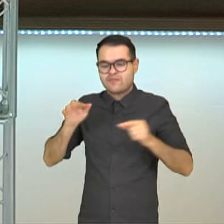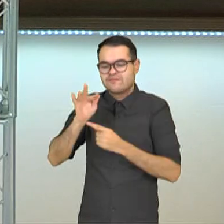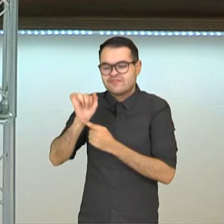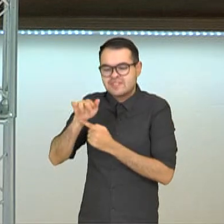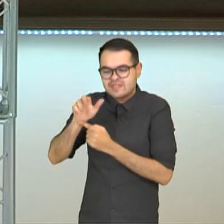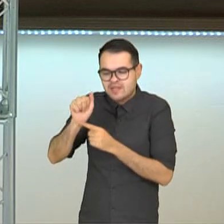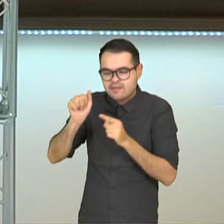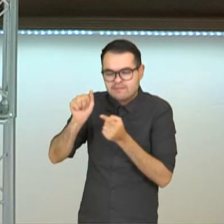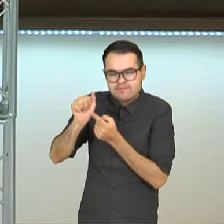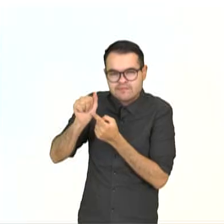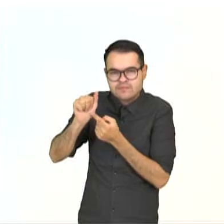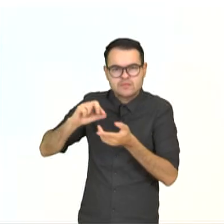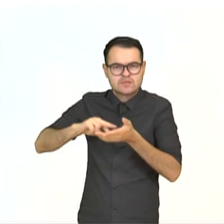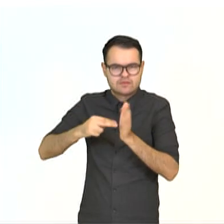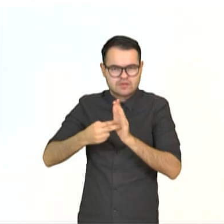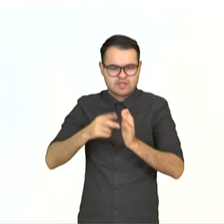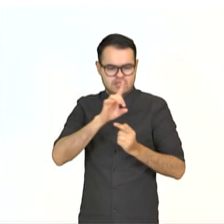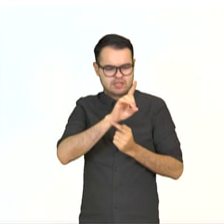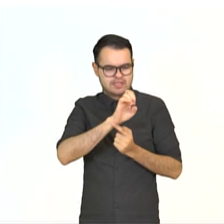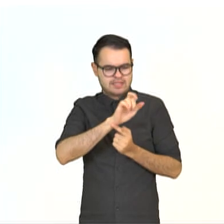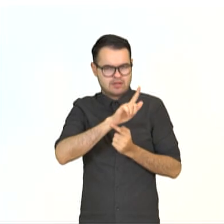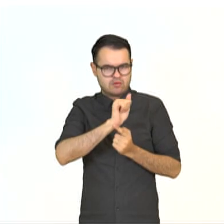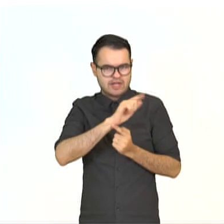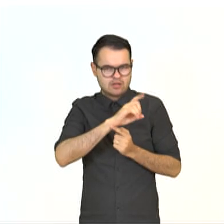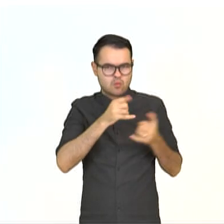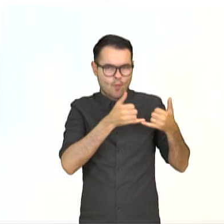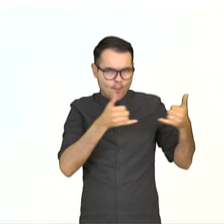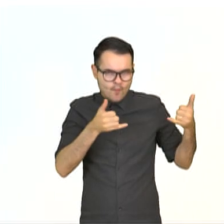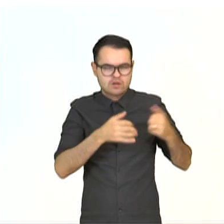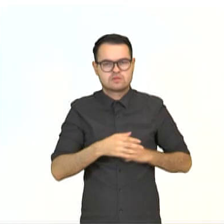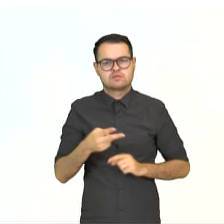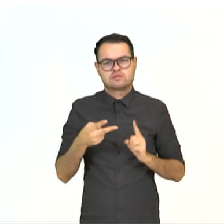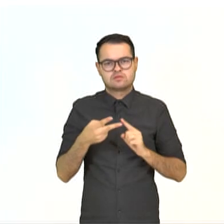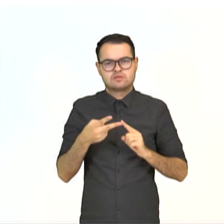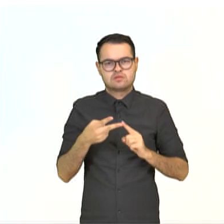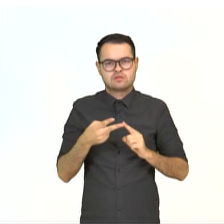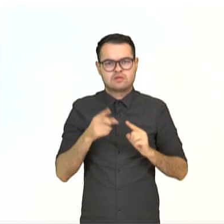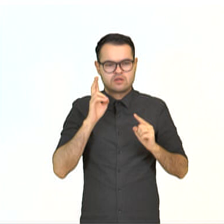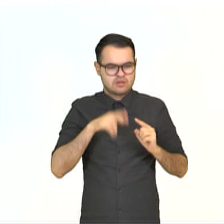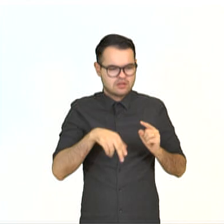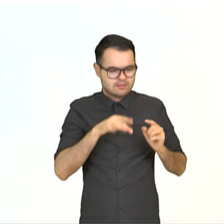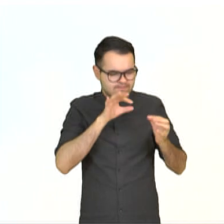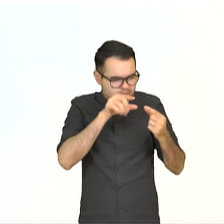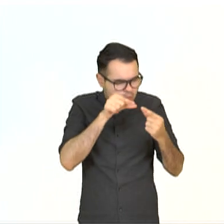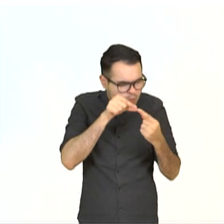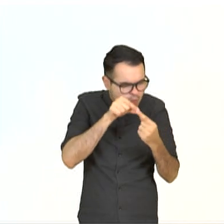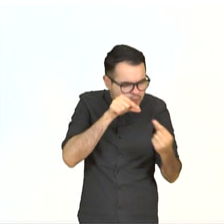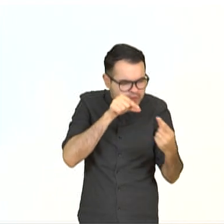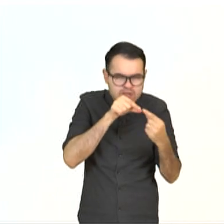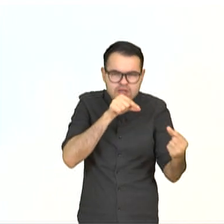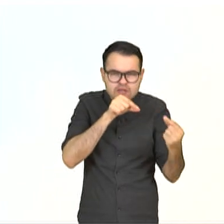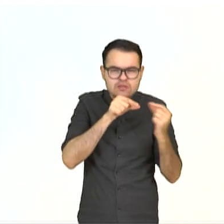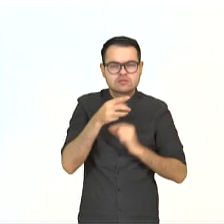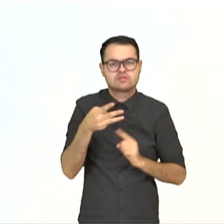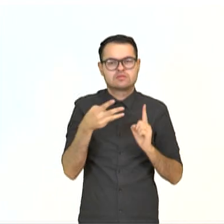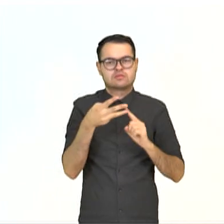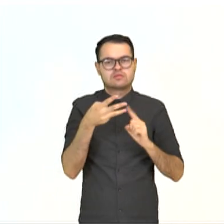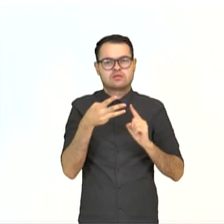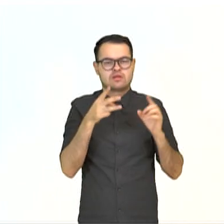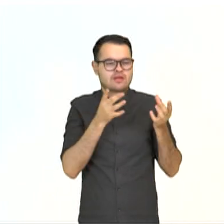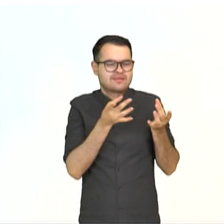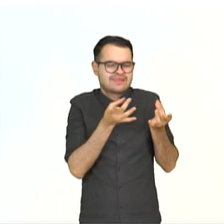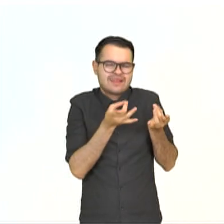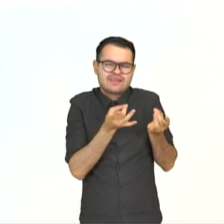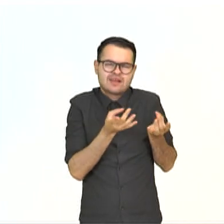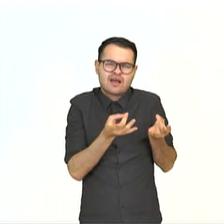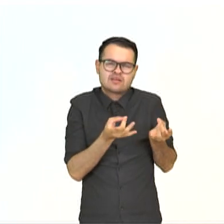neste verso? Delgado ou pouco espesso? Letra B, aguçado, tem ponta fina? Letra C,